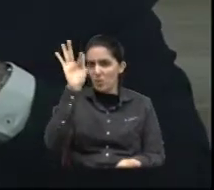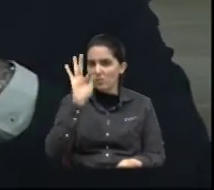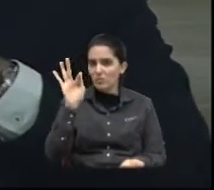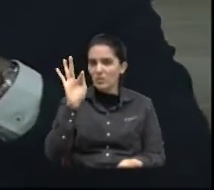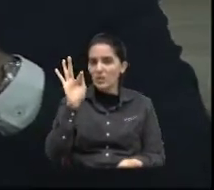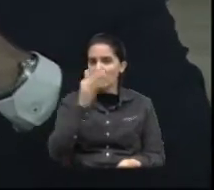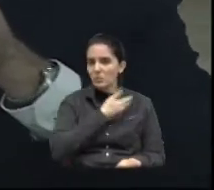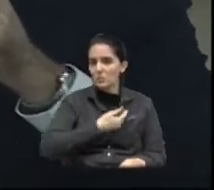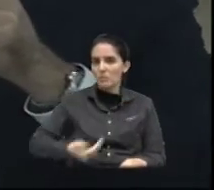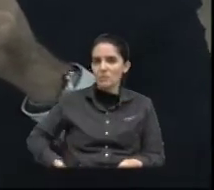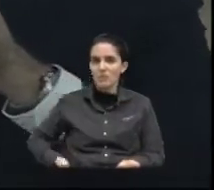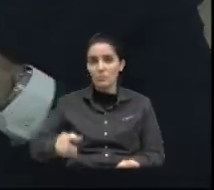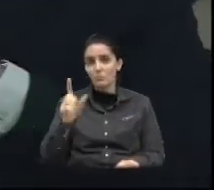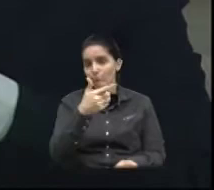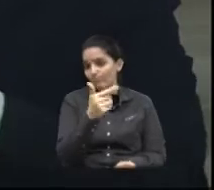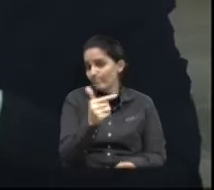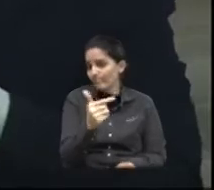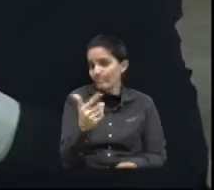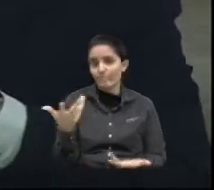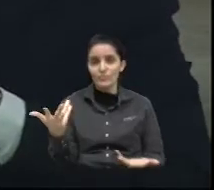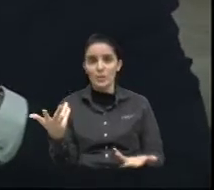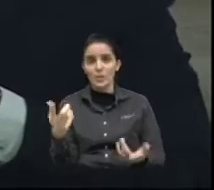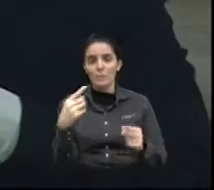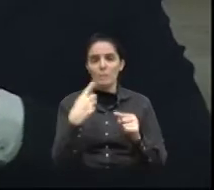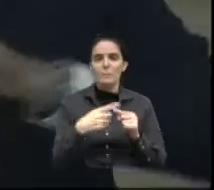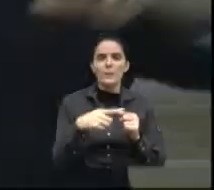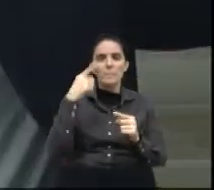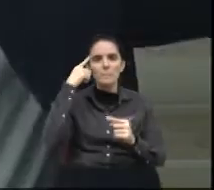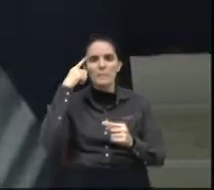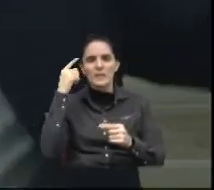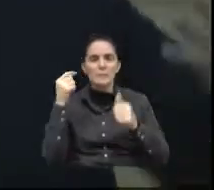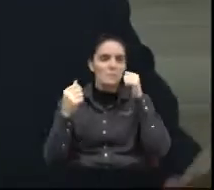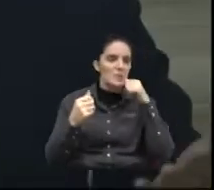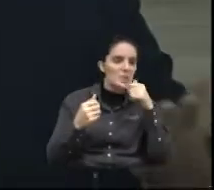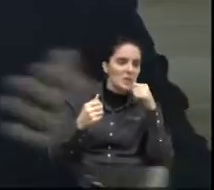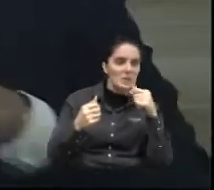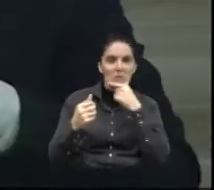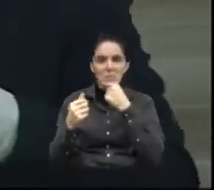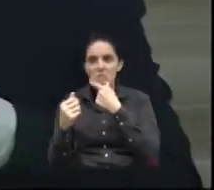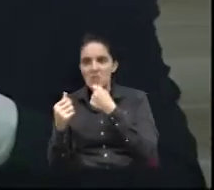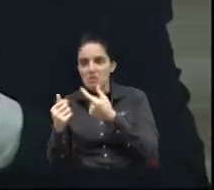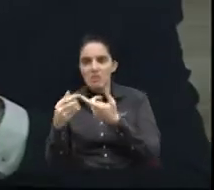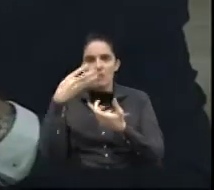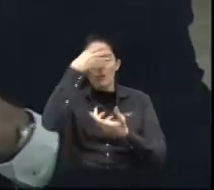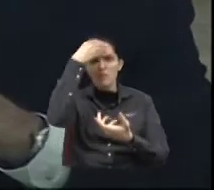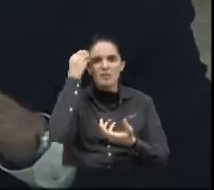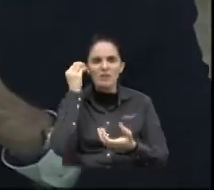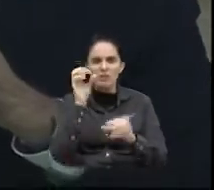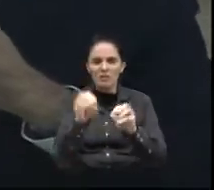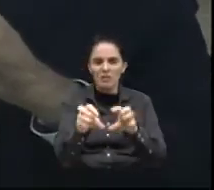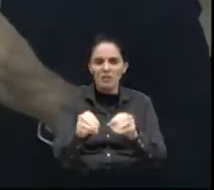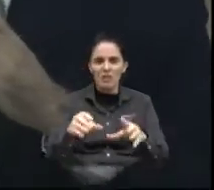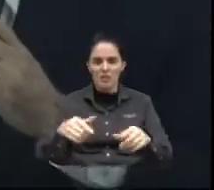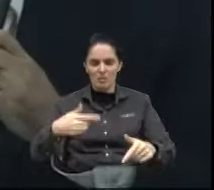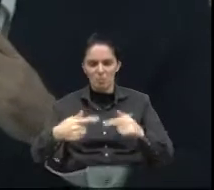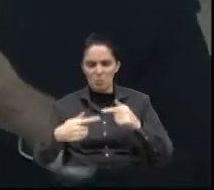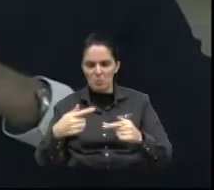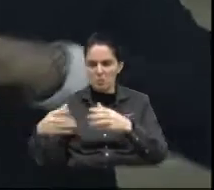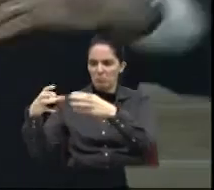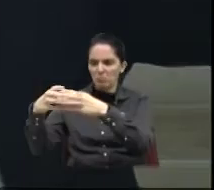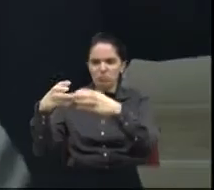porque fica muito mais uma guerra de gênero então disse estamos esquecendo a guerra partidária é guerra política